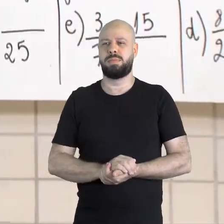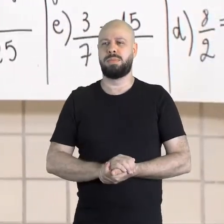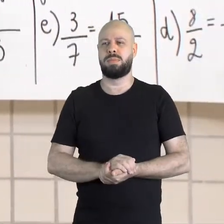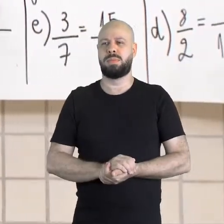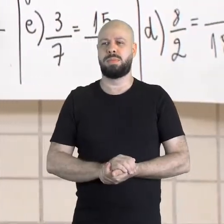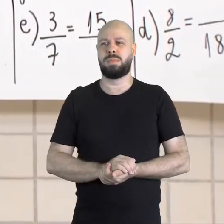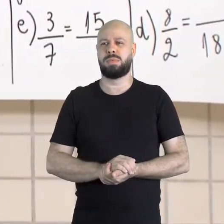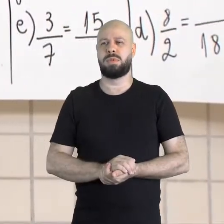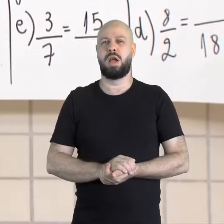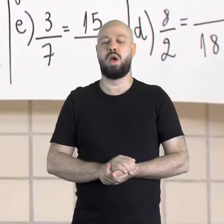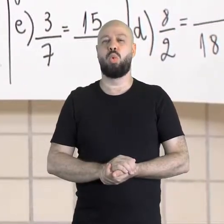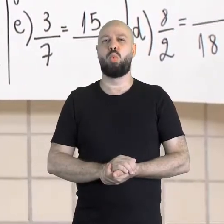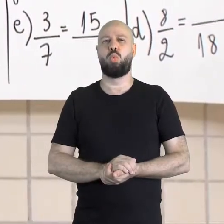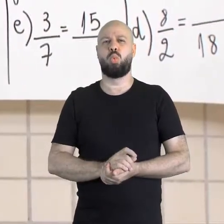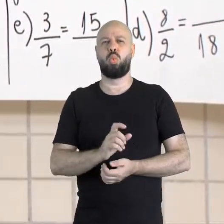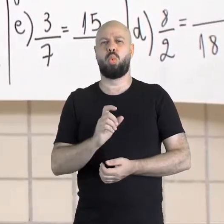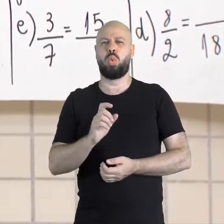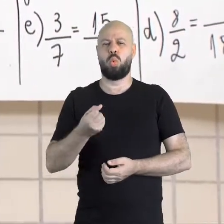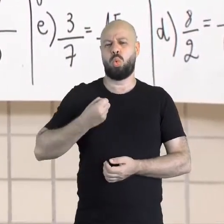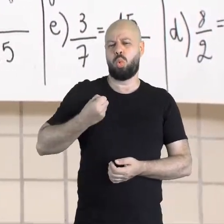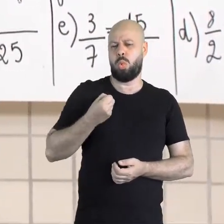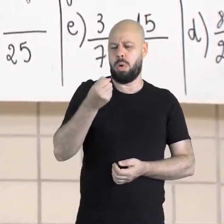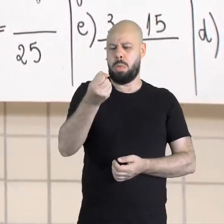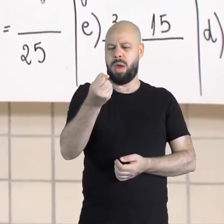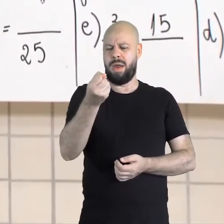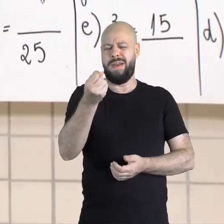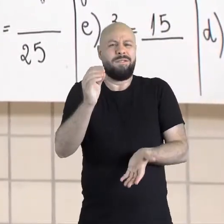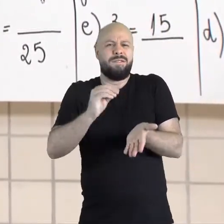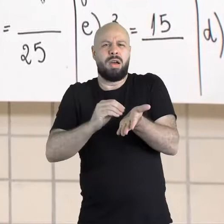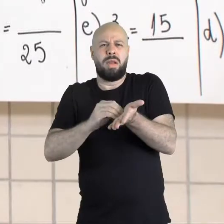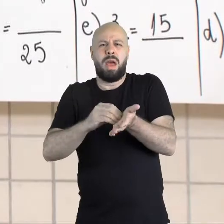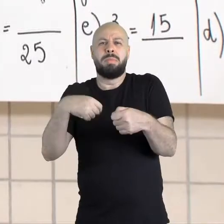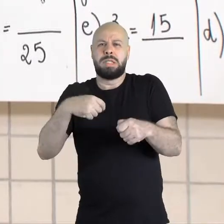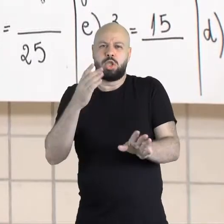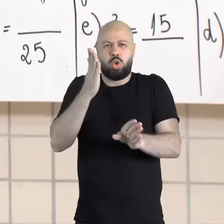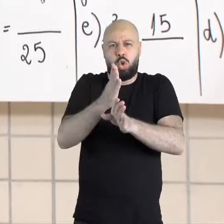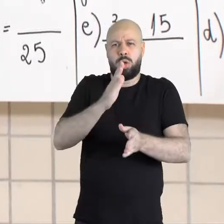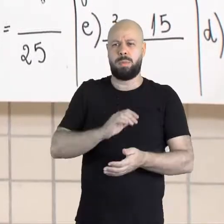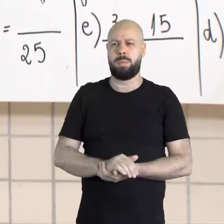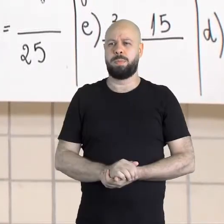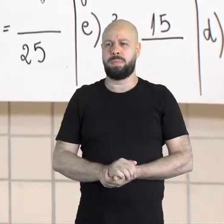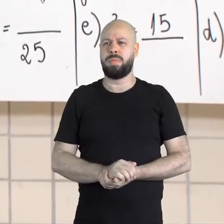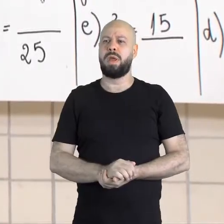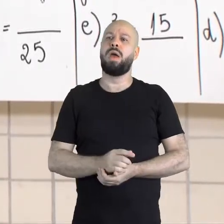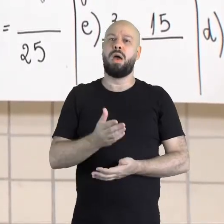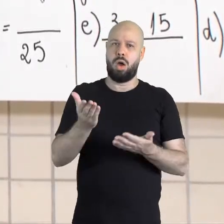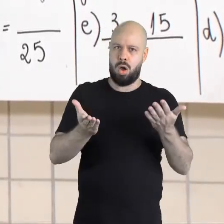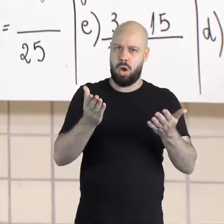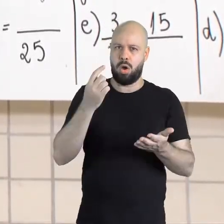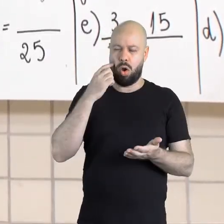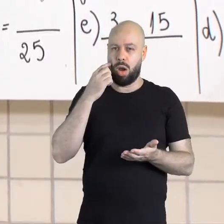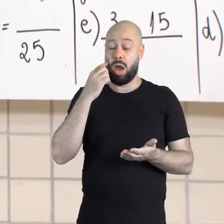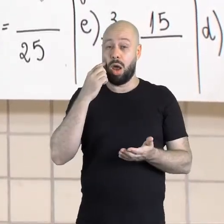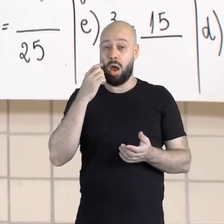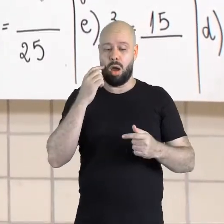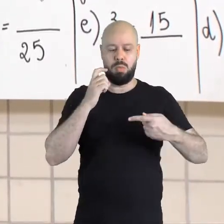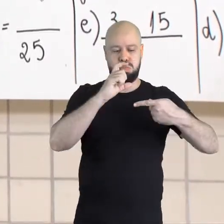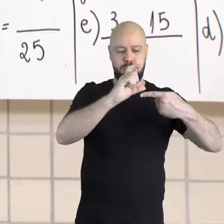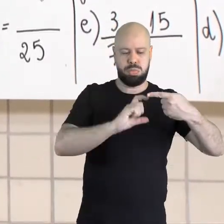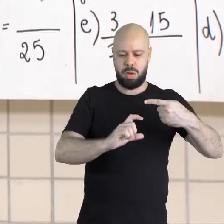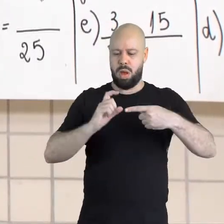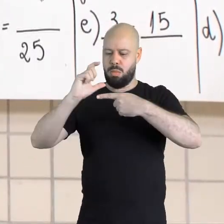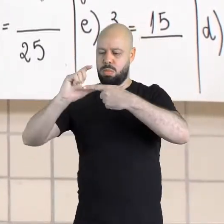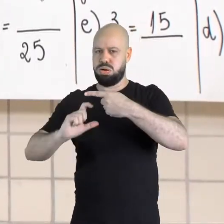Encontre o número que falta. Nós estamos, de novo, com fração equivalente. Vamos